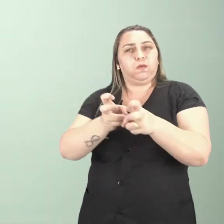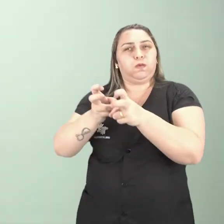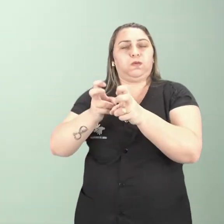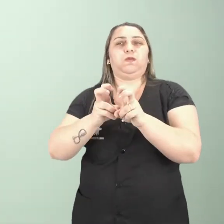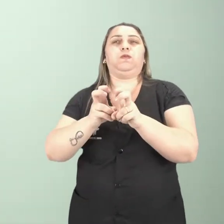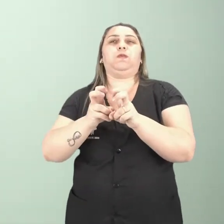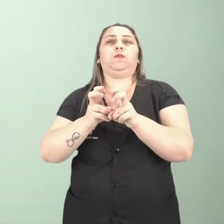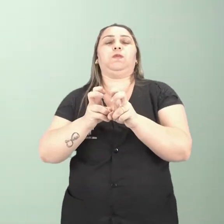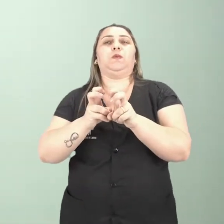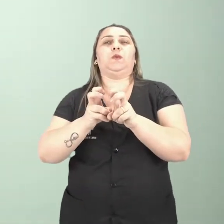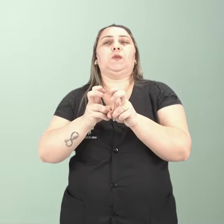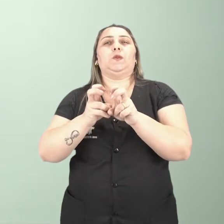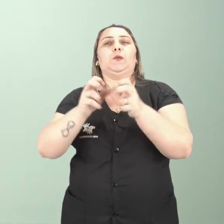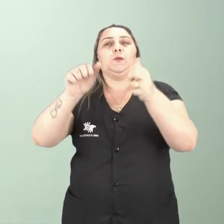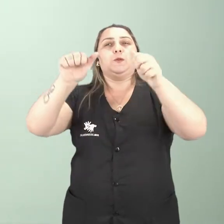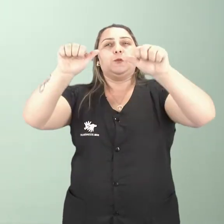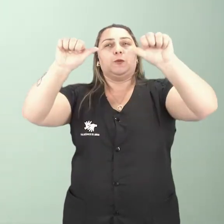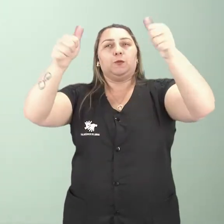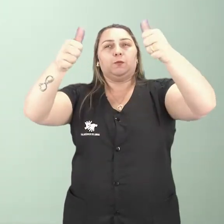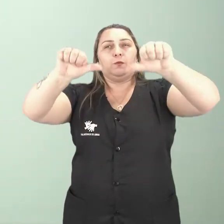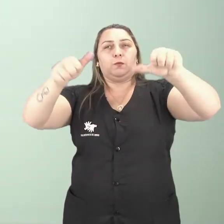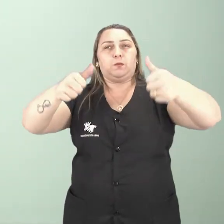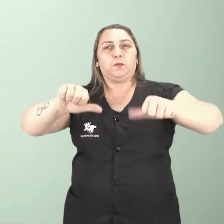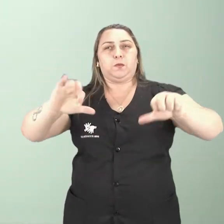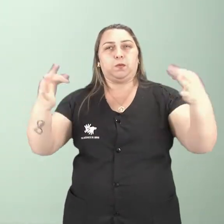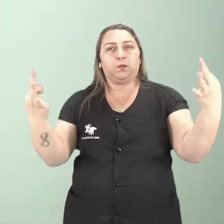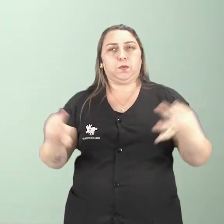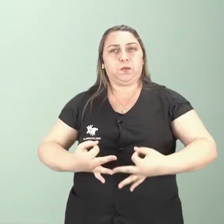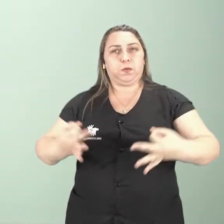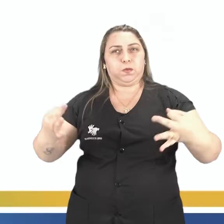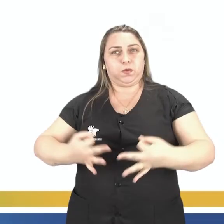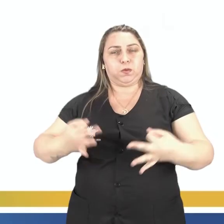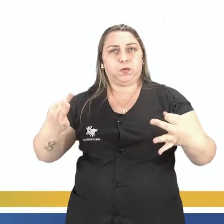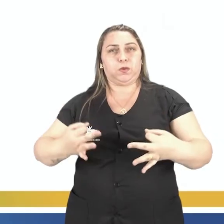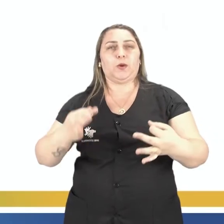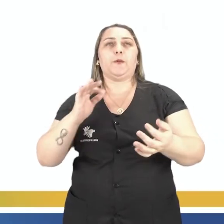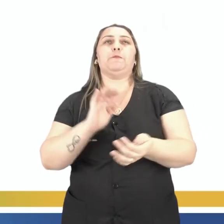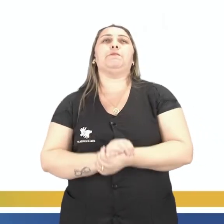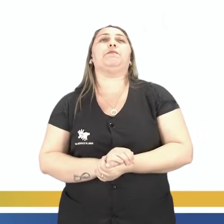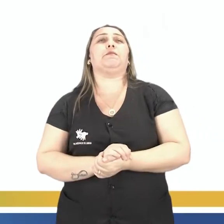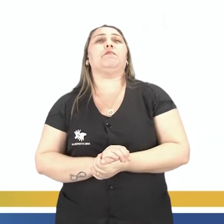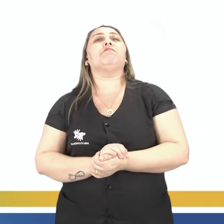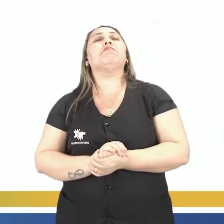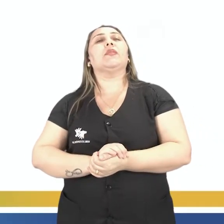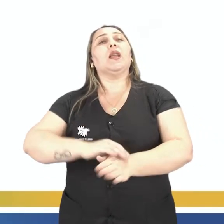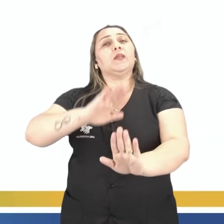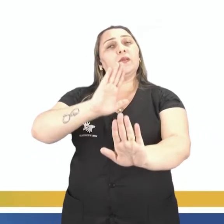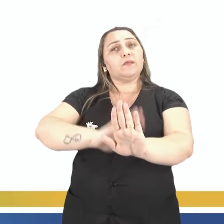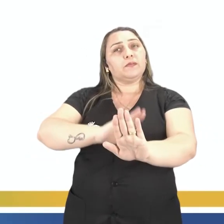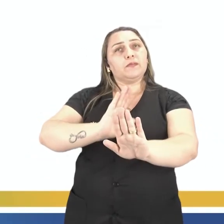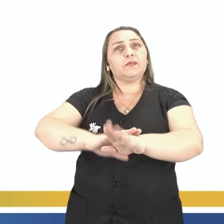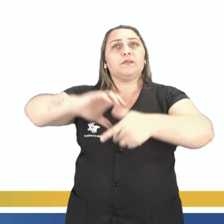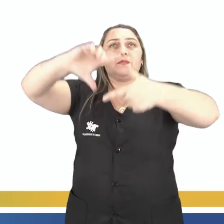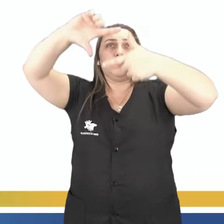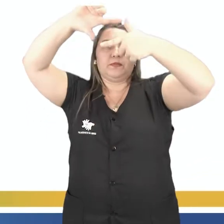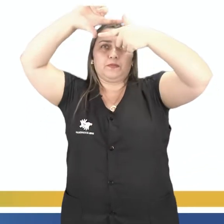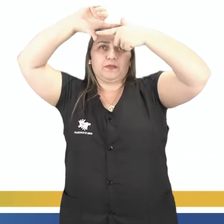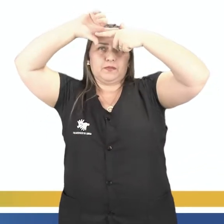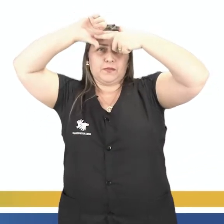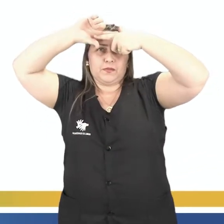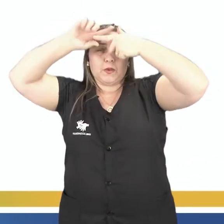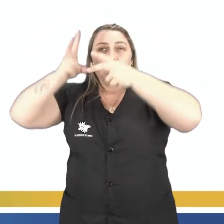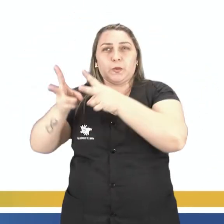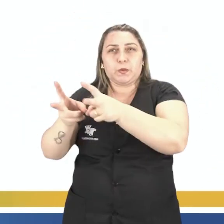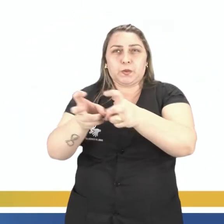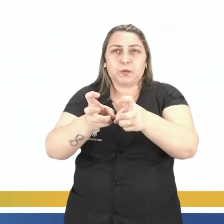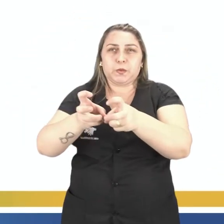de obra do trabalhador. Então, existe relação entre alienação, ideologia, dominação e exploração? Claro